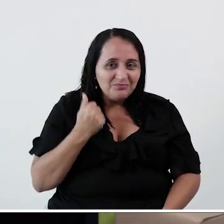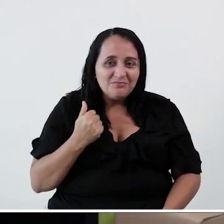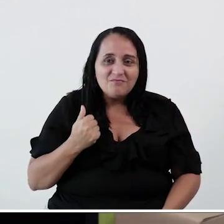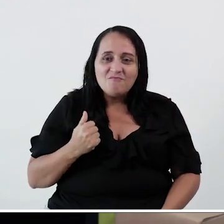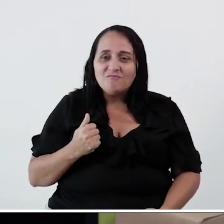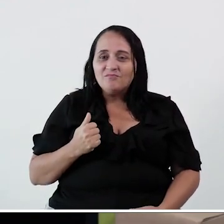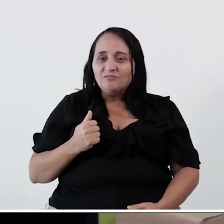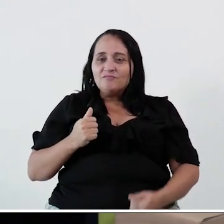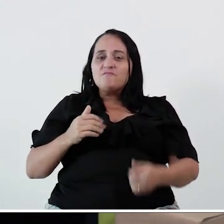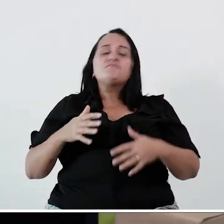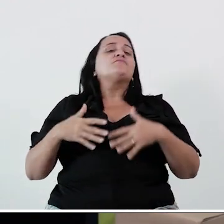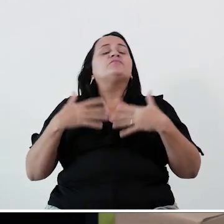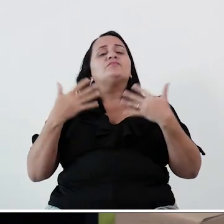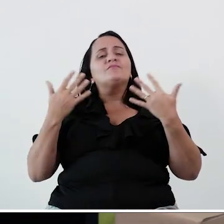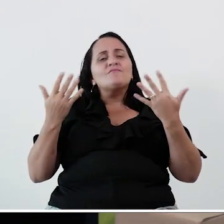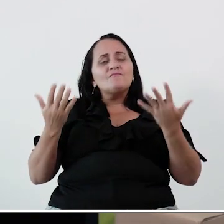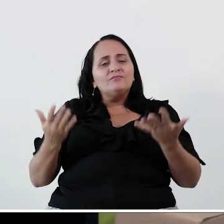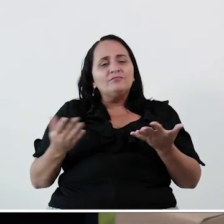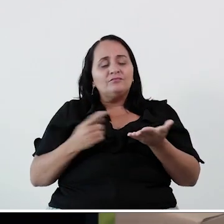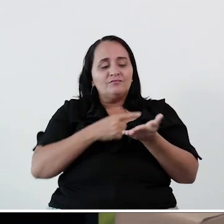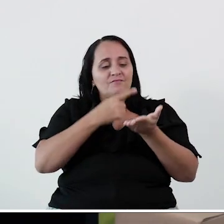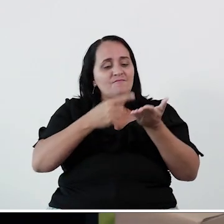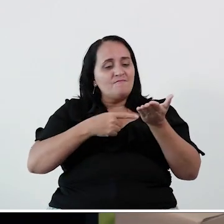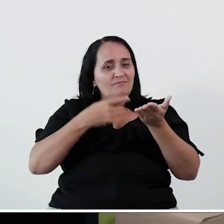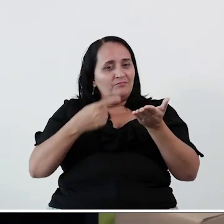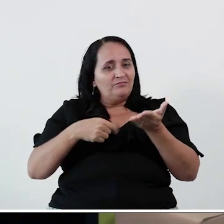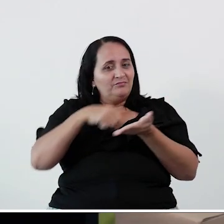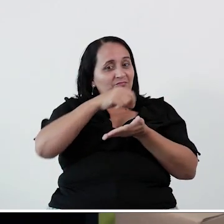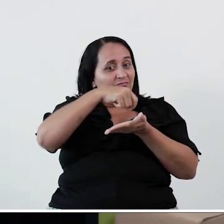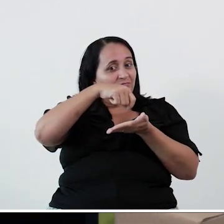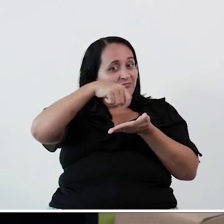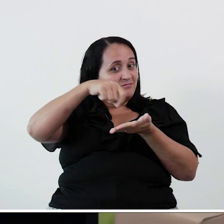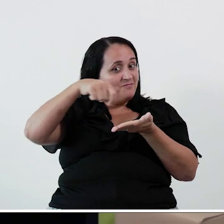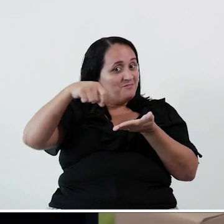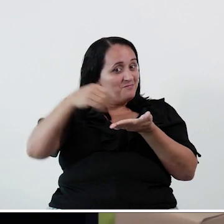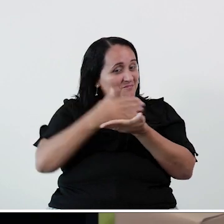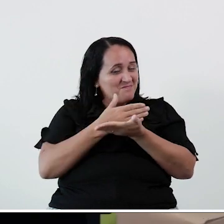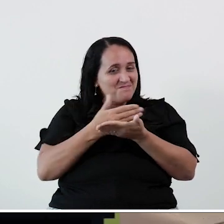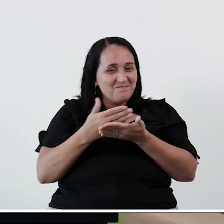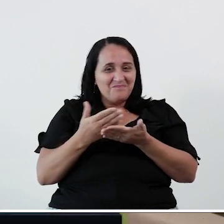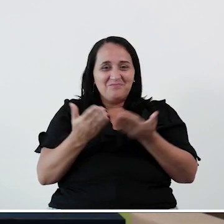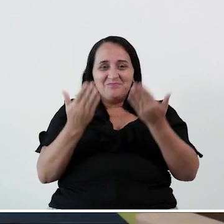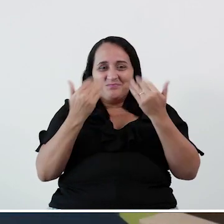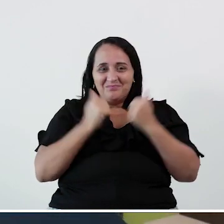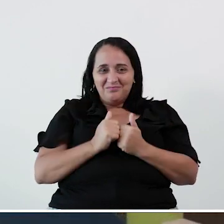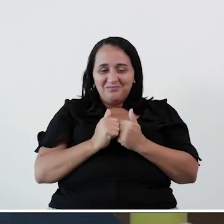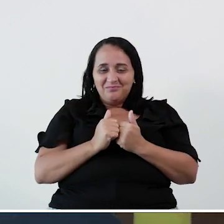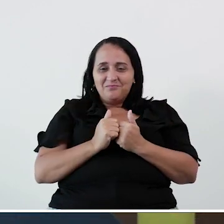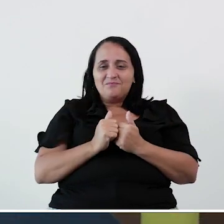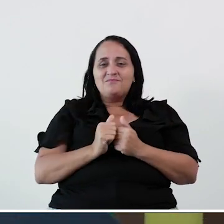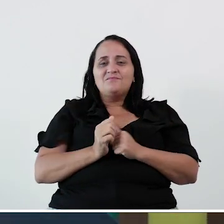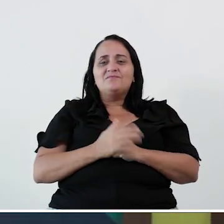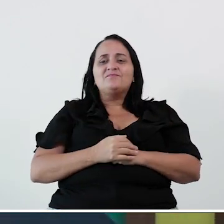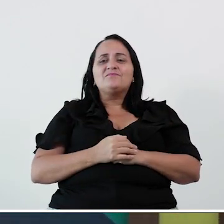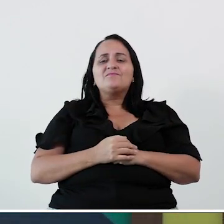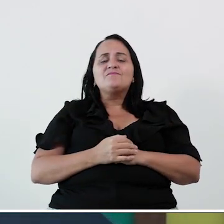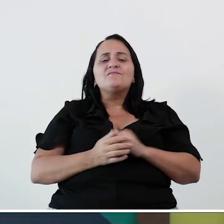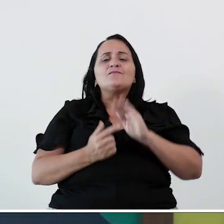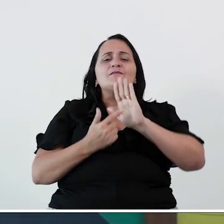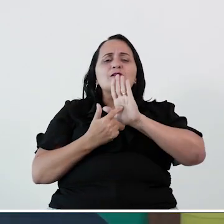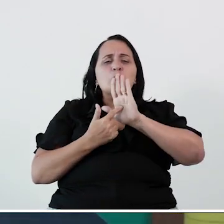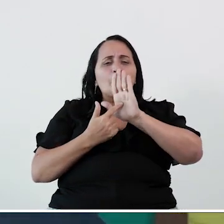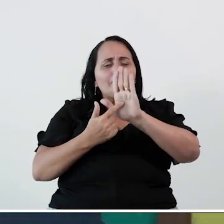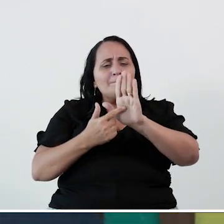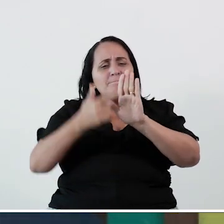pessoal, caderninhos em punho e vamos começar a nossa aula. Vamos começar reapresentando para